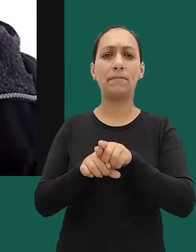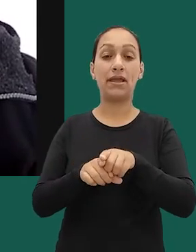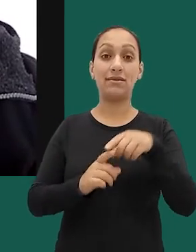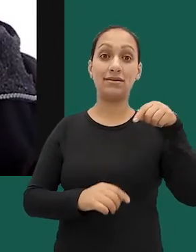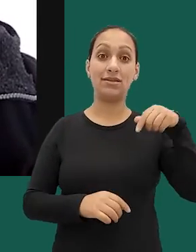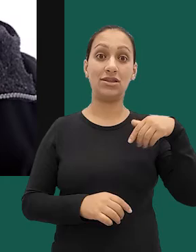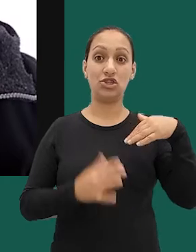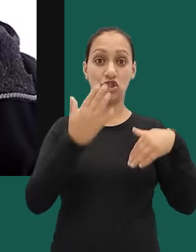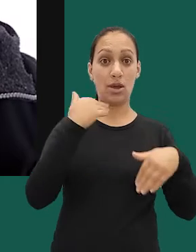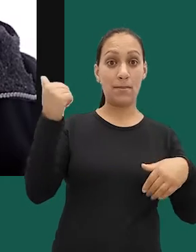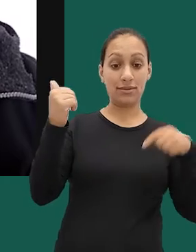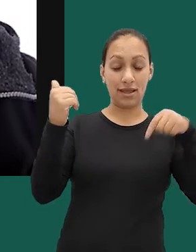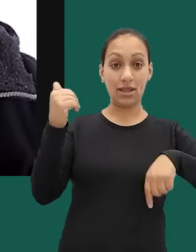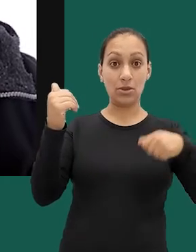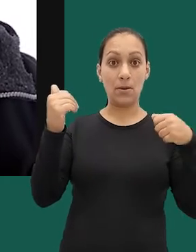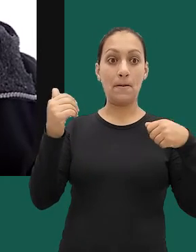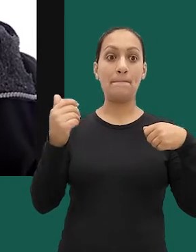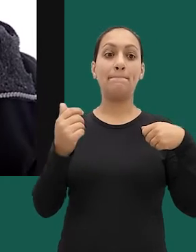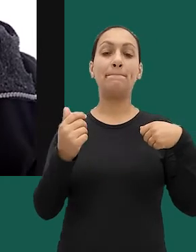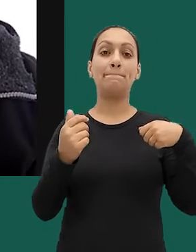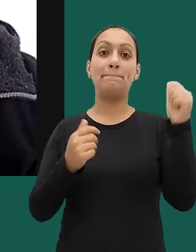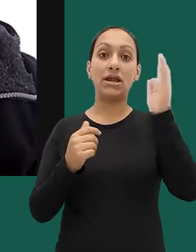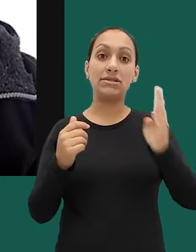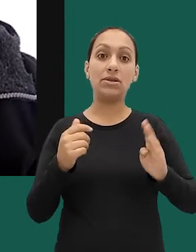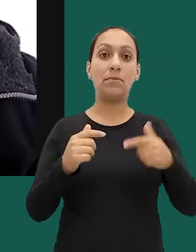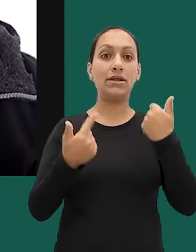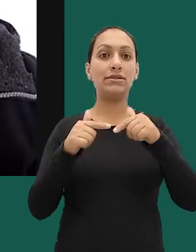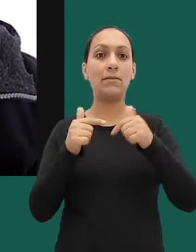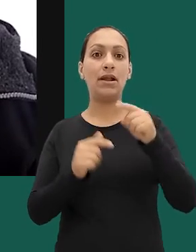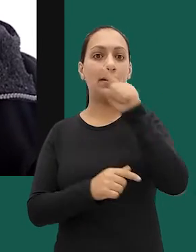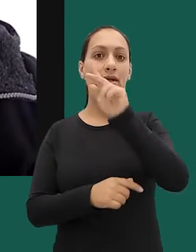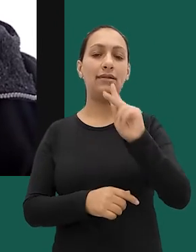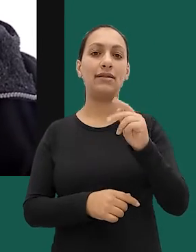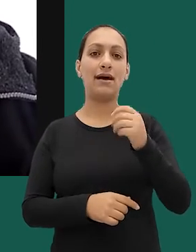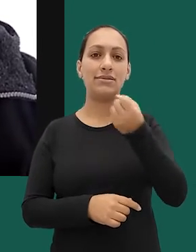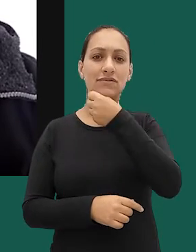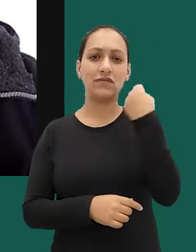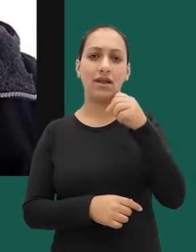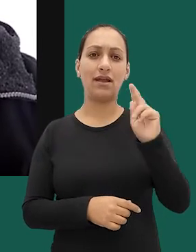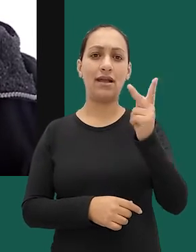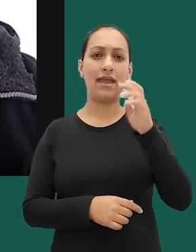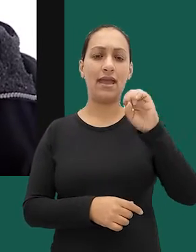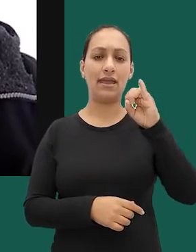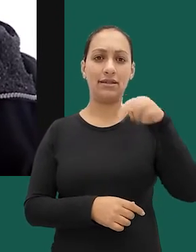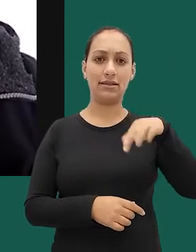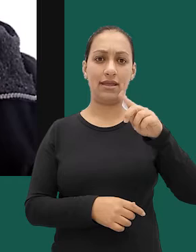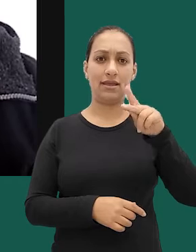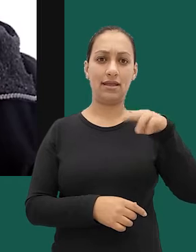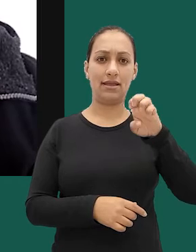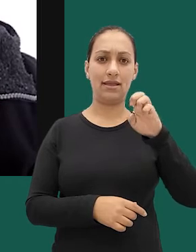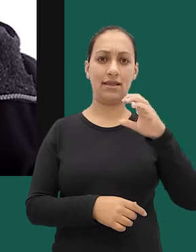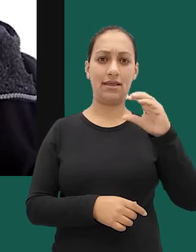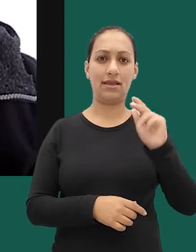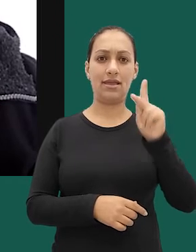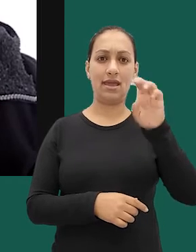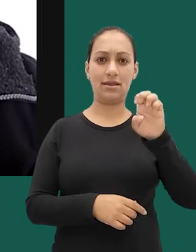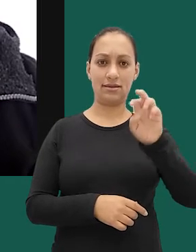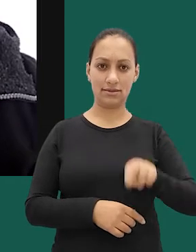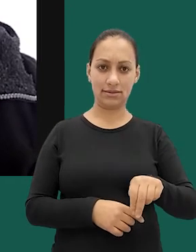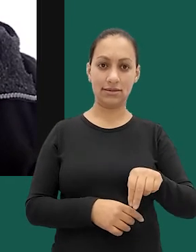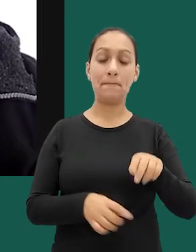aqui na Heineken. Então, vai ter vários depoimentos legais, muitos cases, mas também muito conteúdo. E